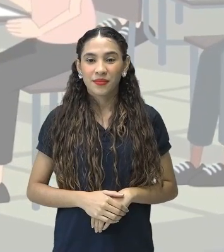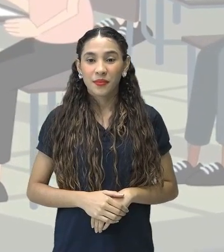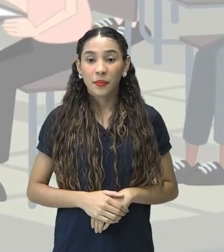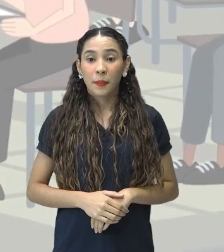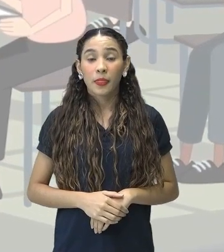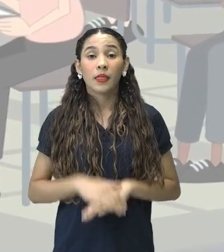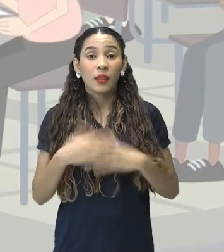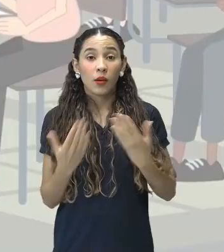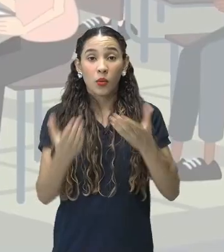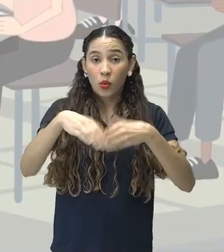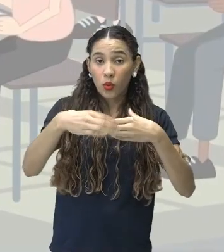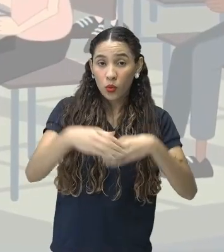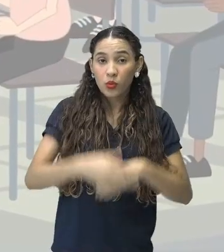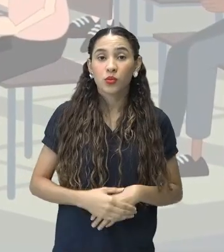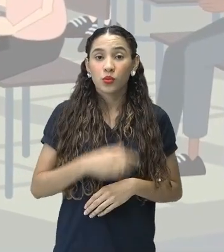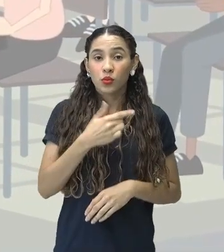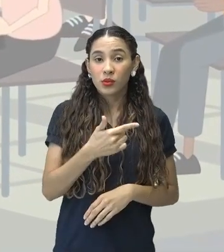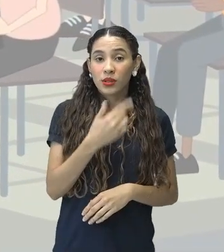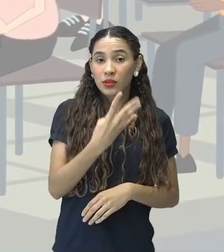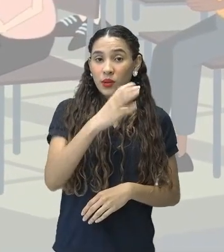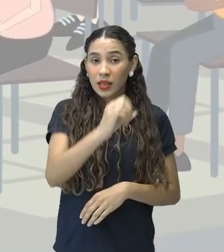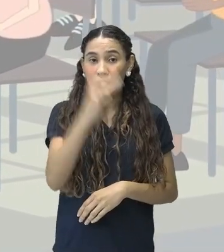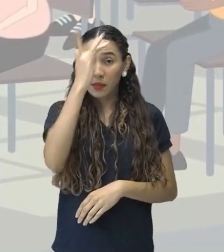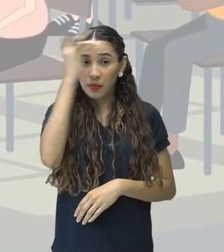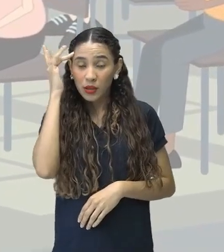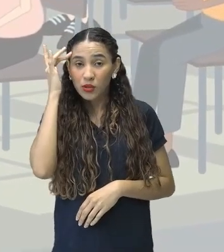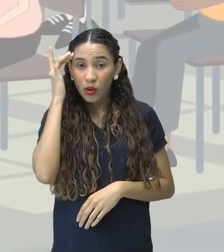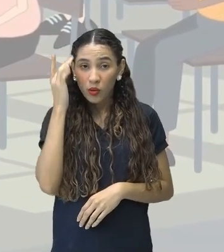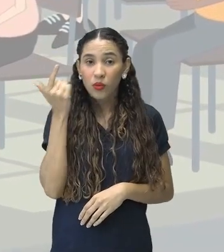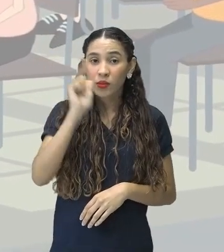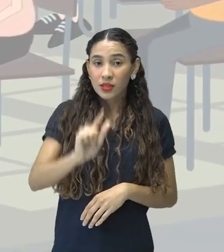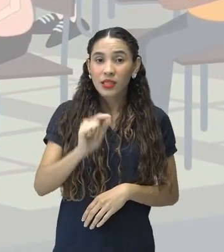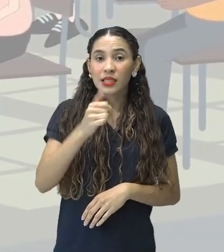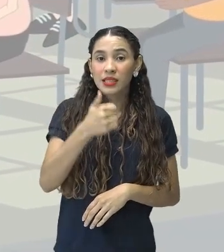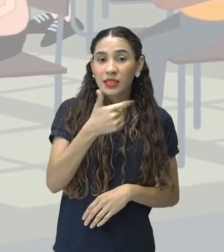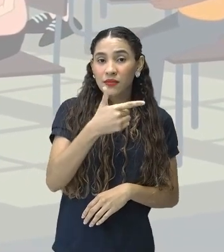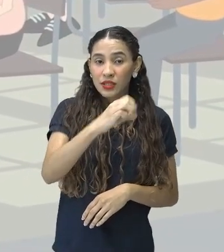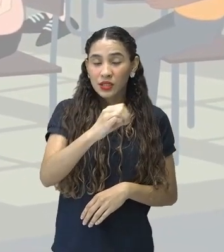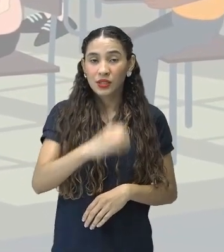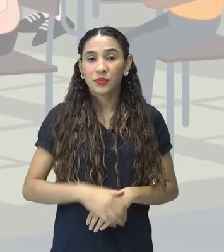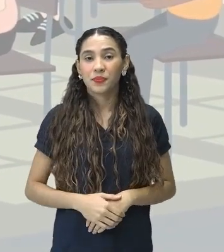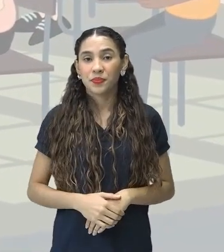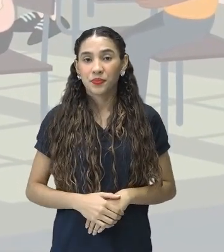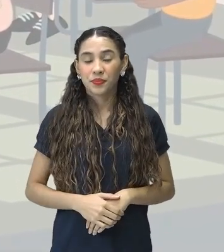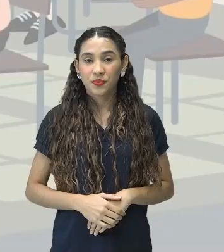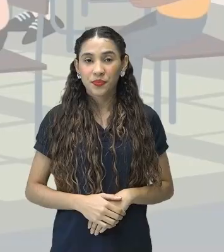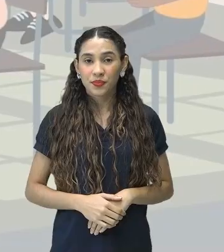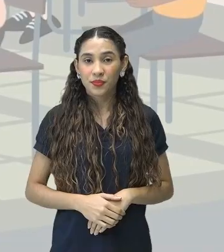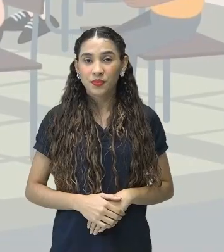Em um concurso, 240 candidatos disputam 120 vagas.